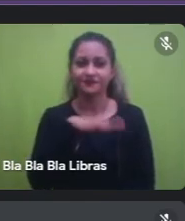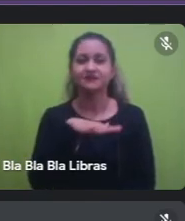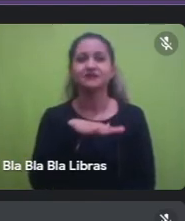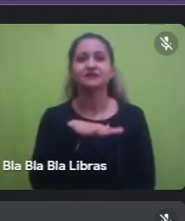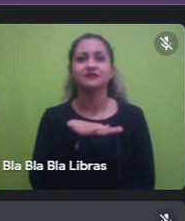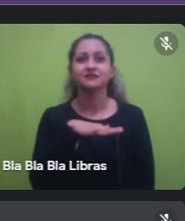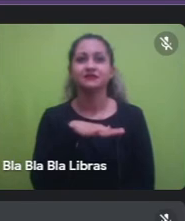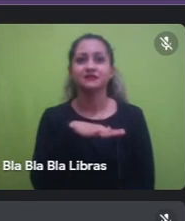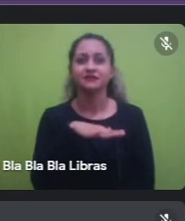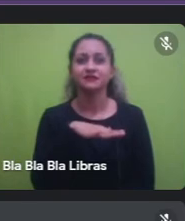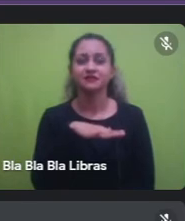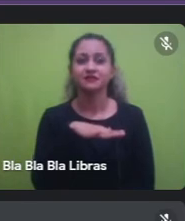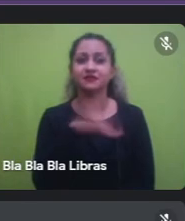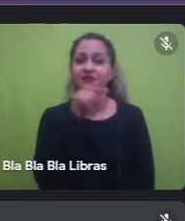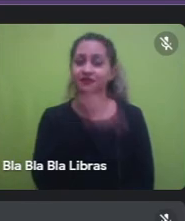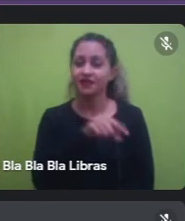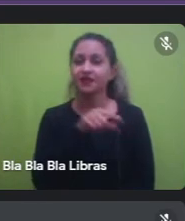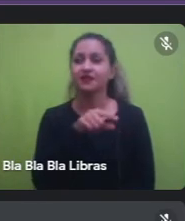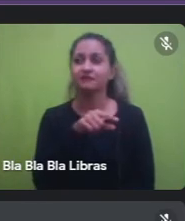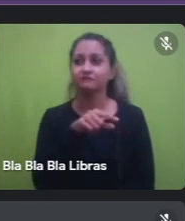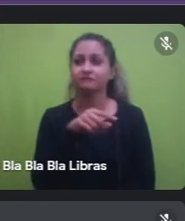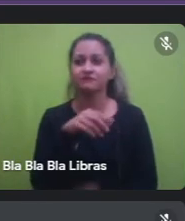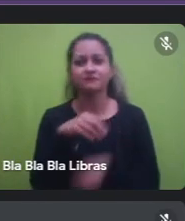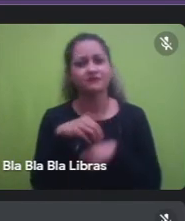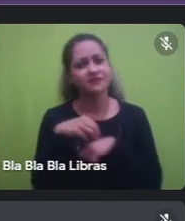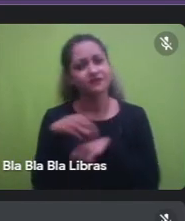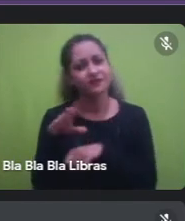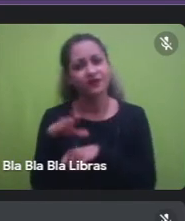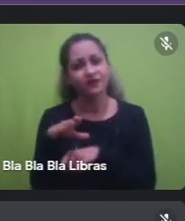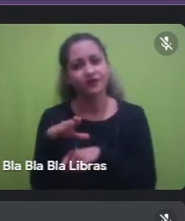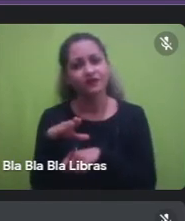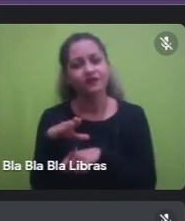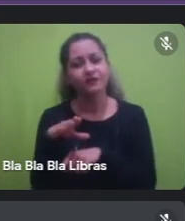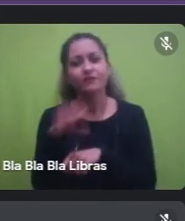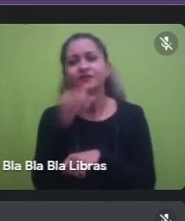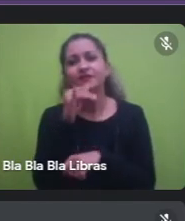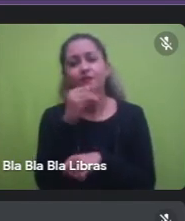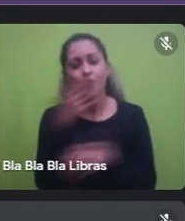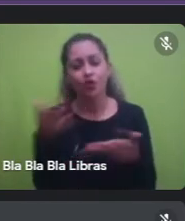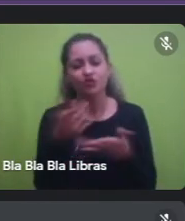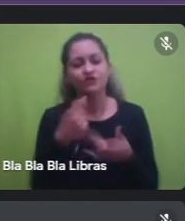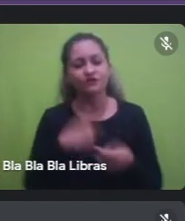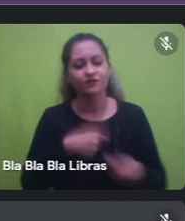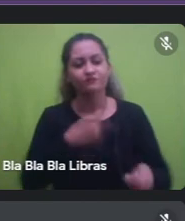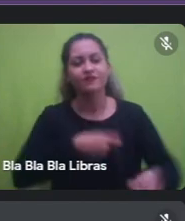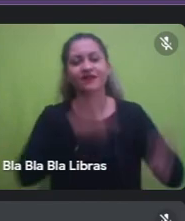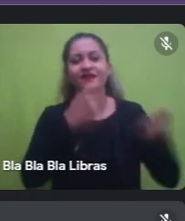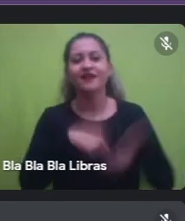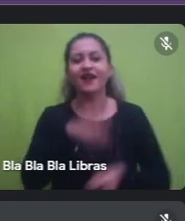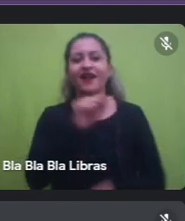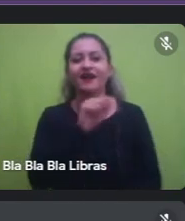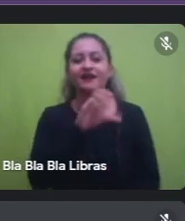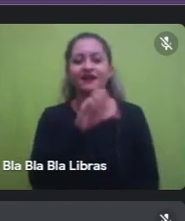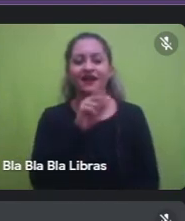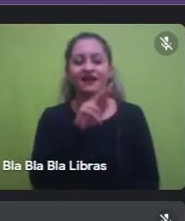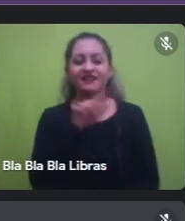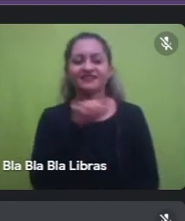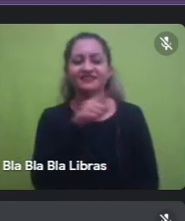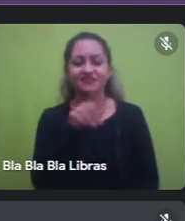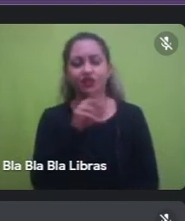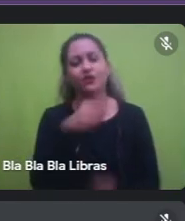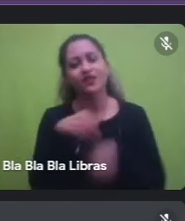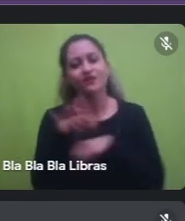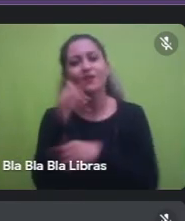e ele levou para a panela. Disse, não, hoje eu vou pegar acarazinho, porque minha esposa gosta muito de acarazinho. E